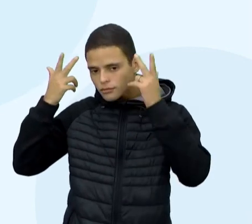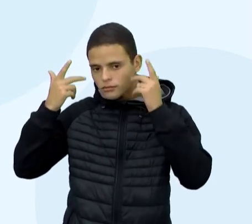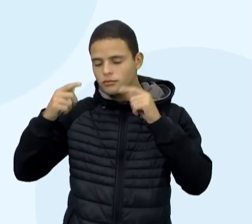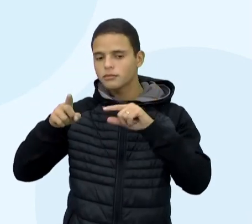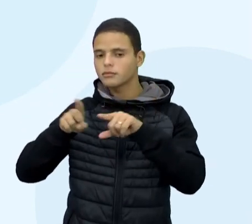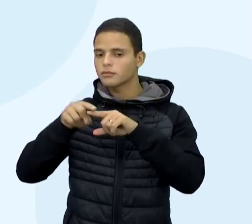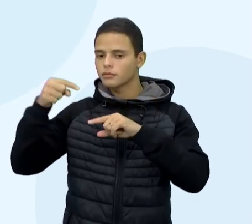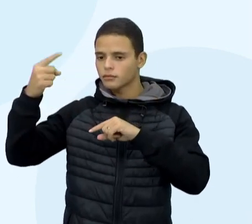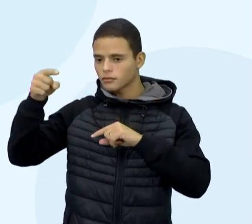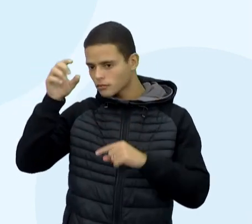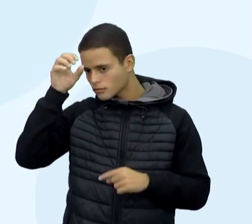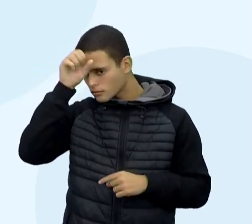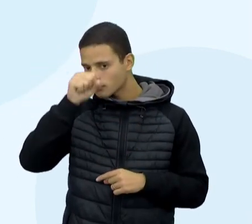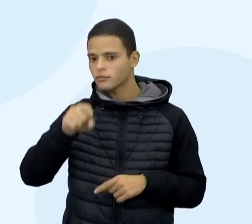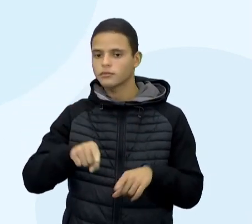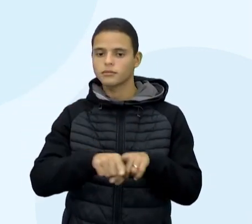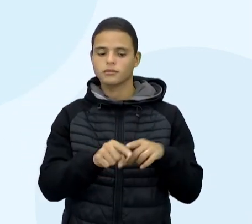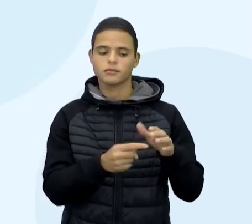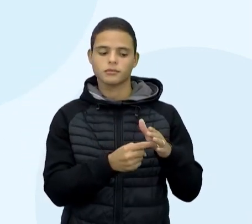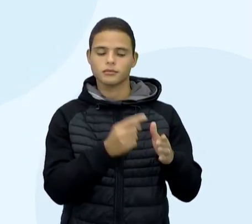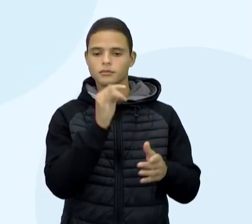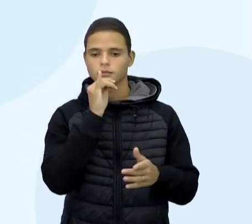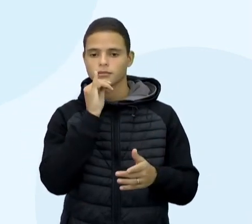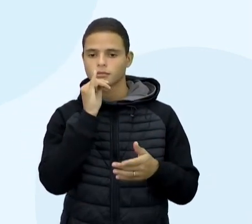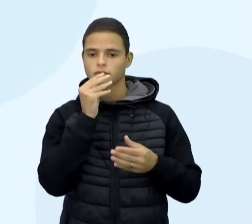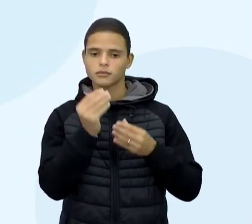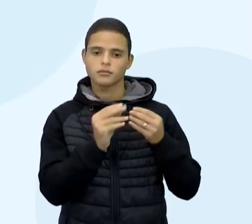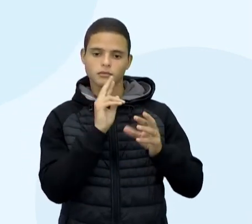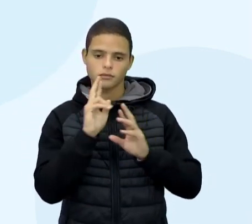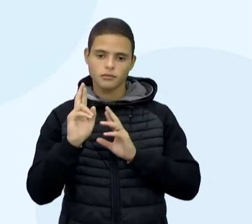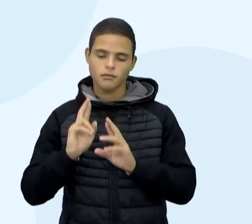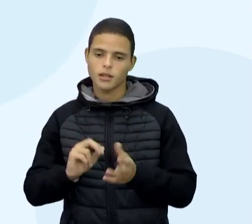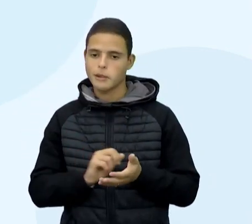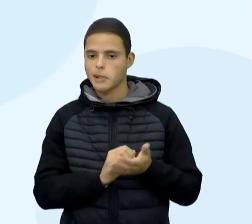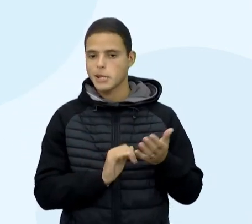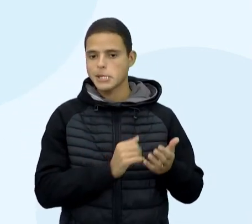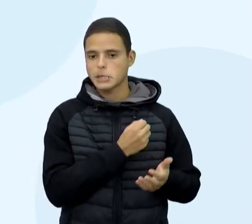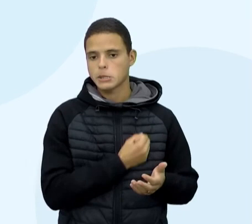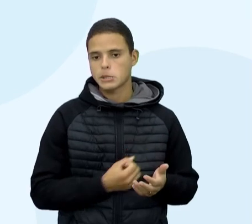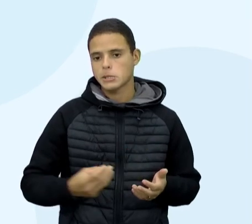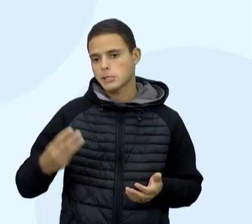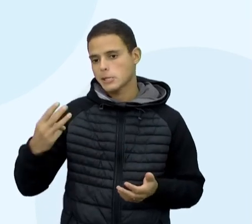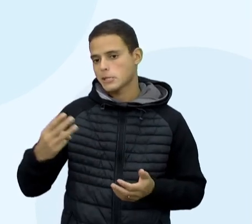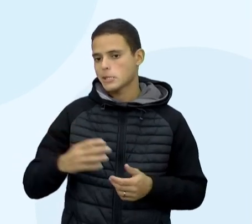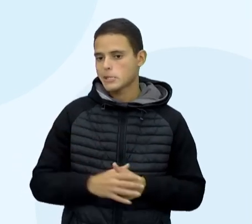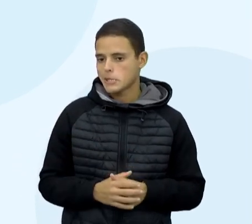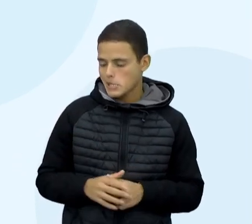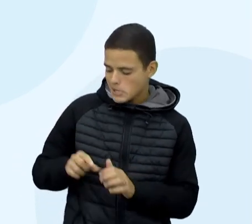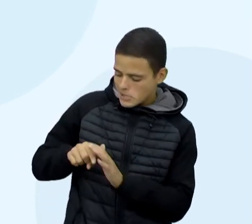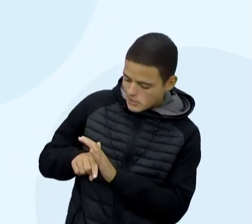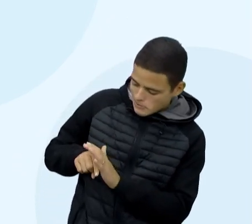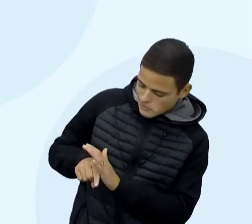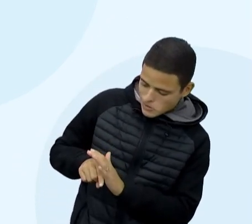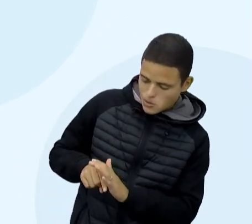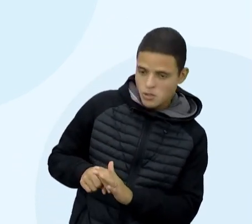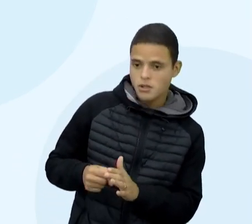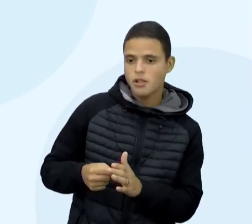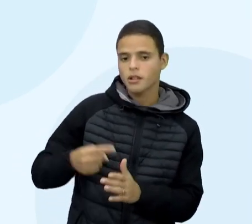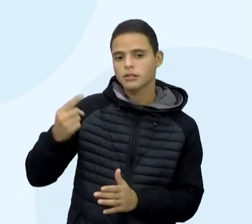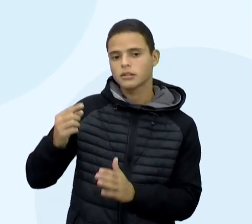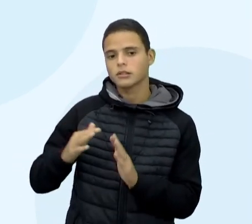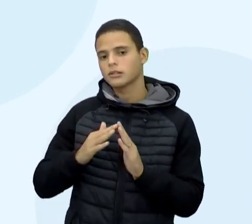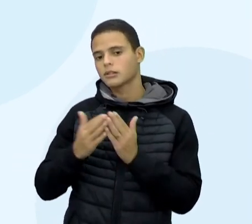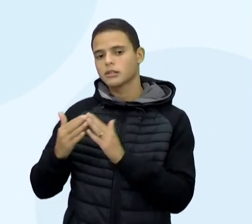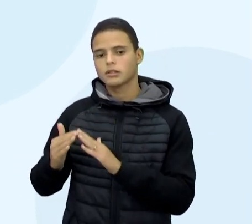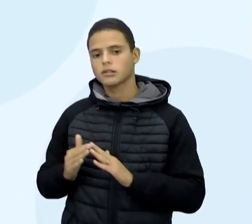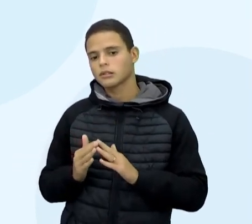isso, vimos a primeira parte de um exemplo de como responder à atividade 3, fazendo um estudo sobre a primeira favela